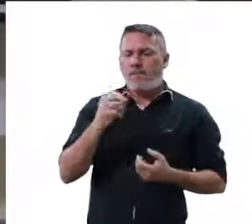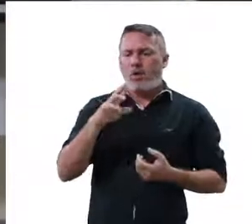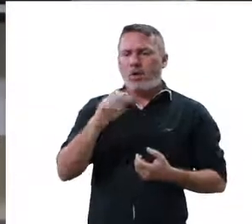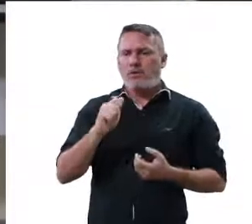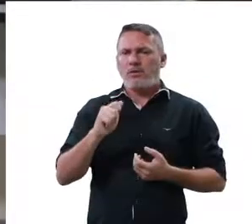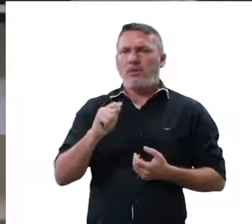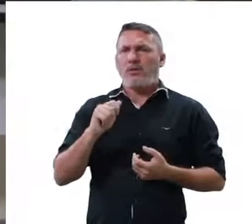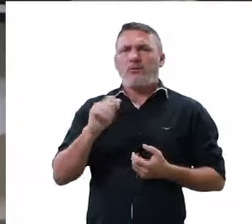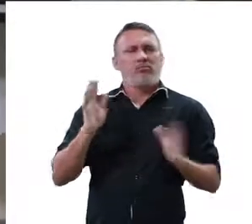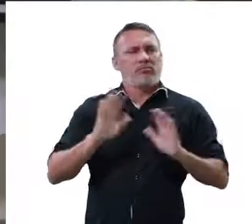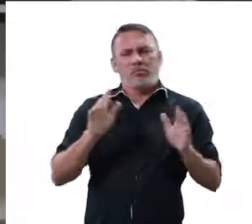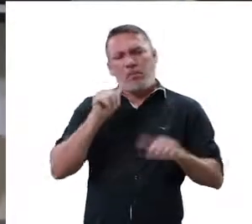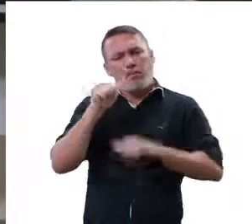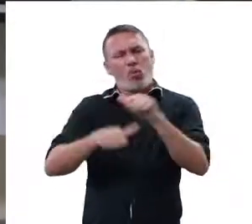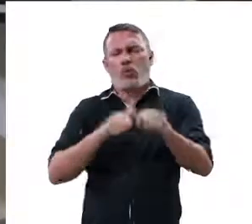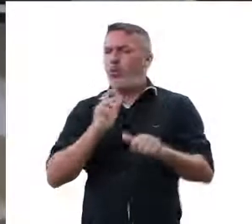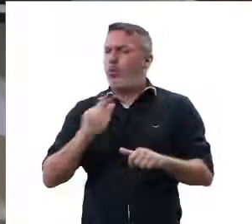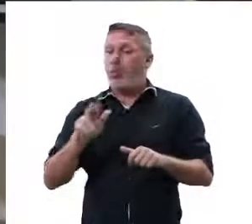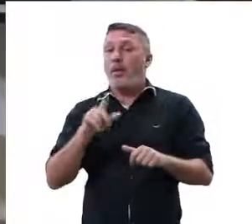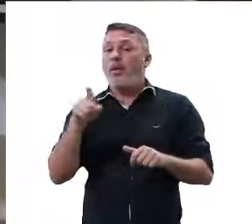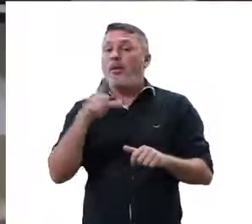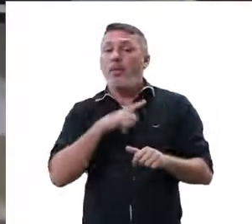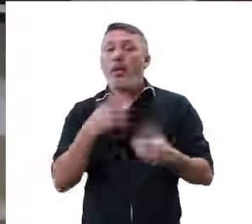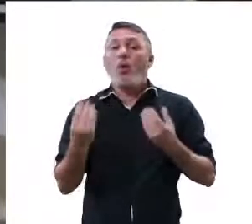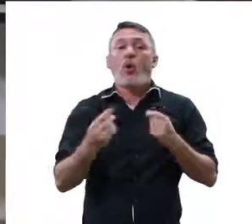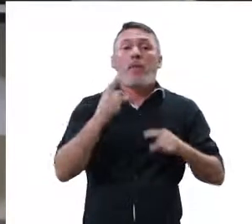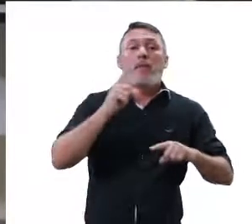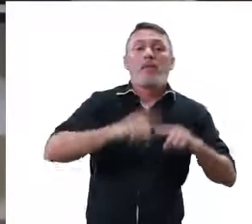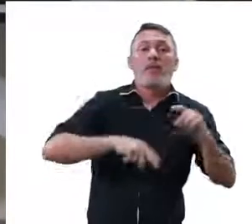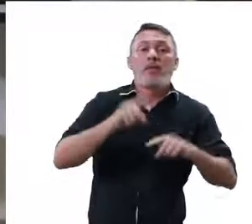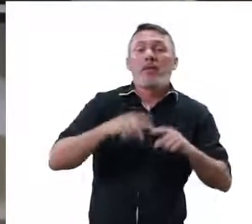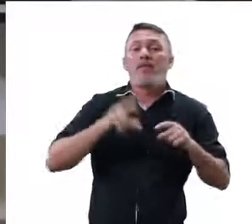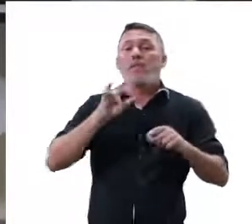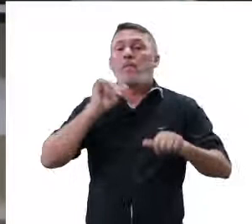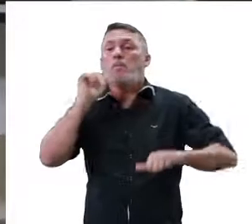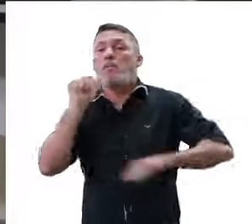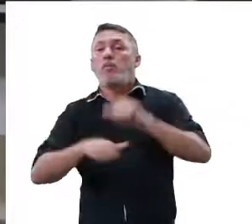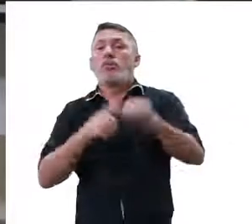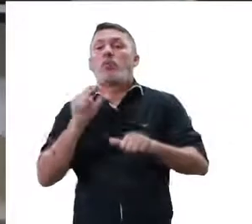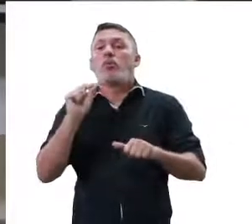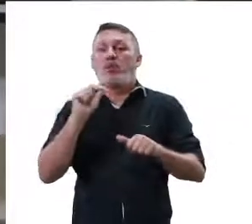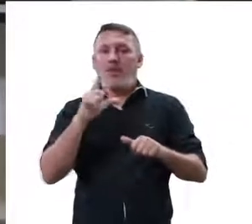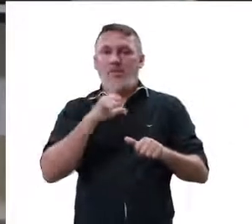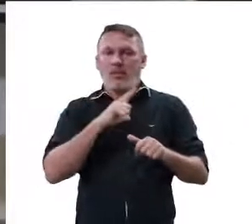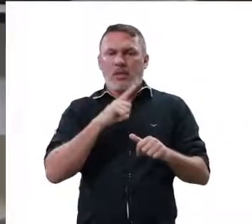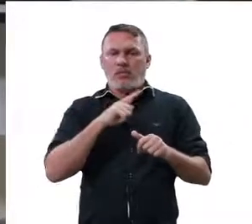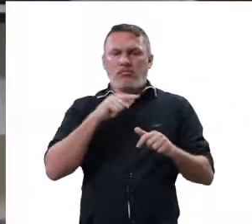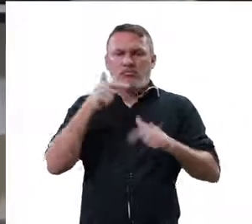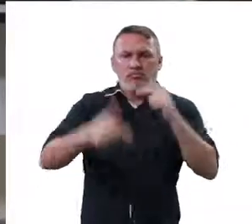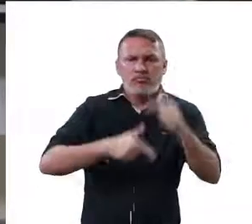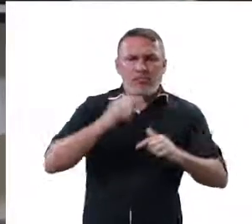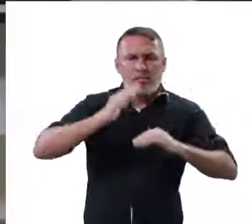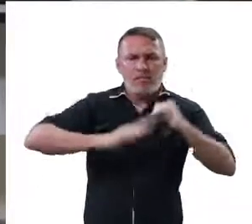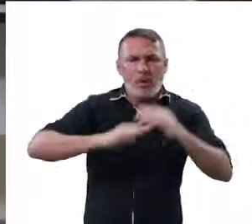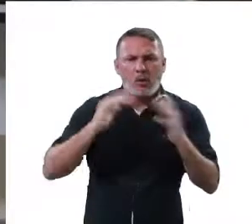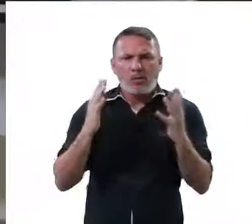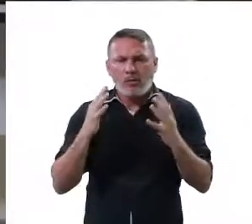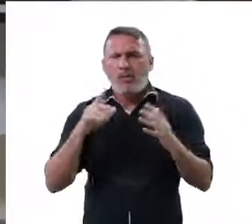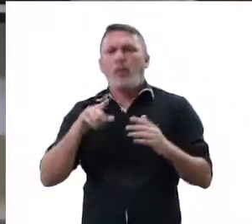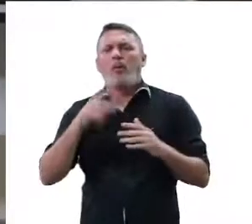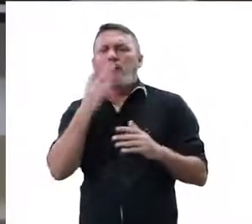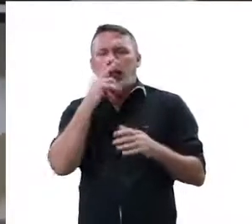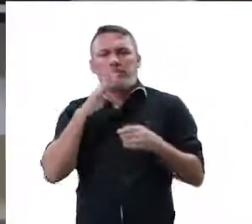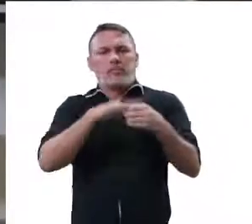e tecnologia. Isso não vai modificar. O problema é a instrumentalização, ou seja, transformar essas forças